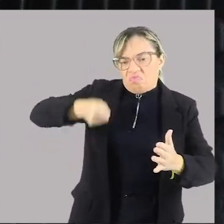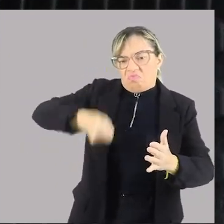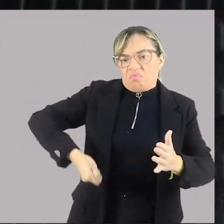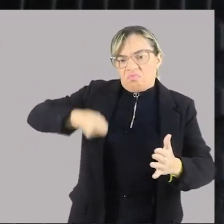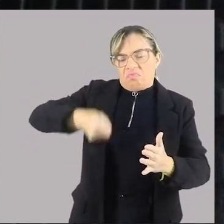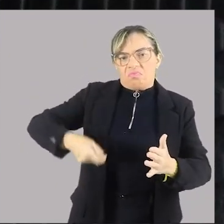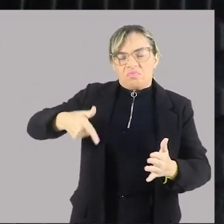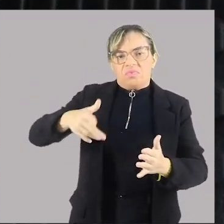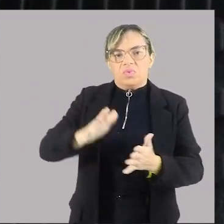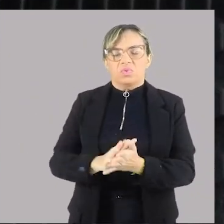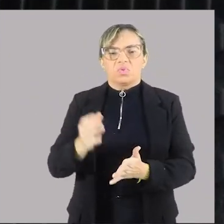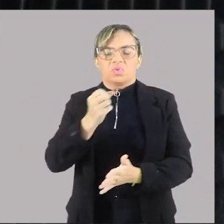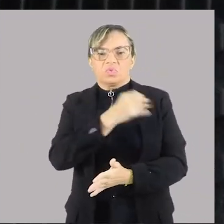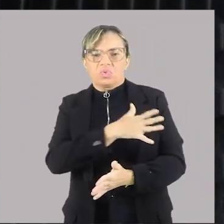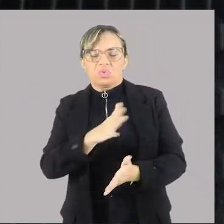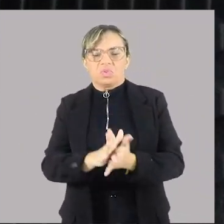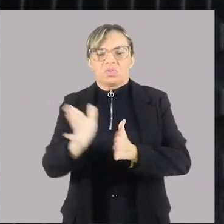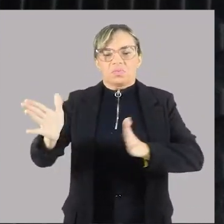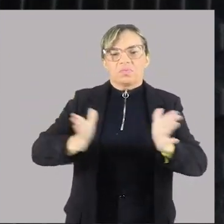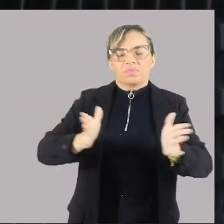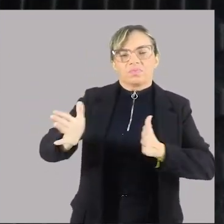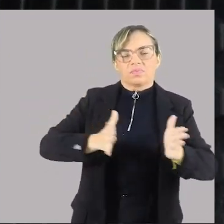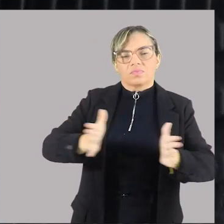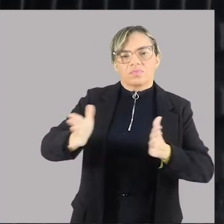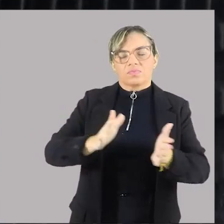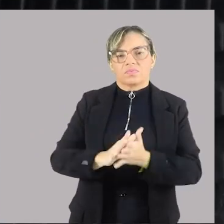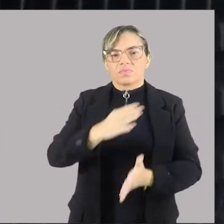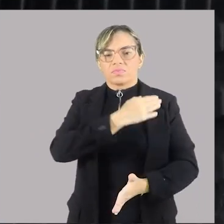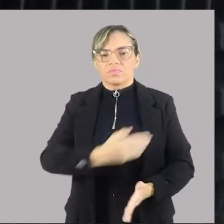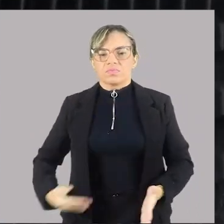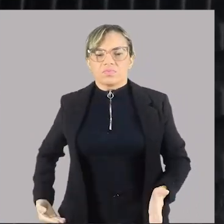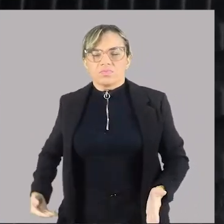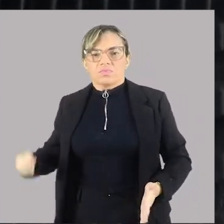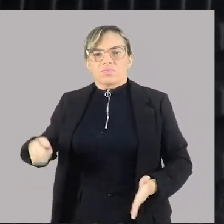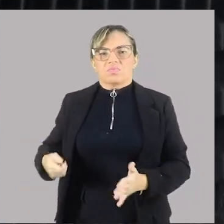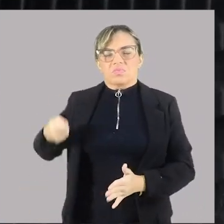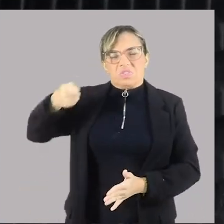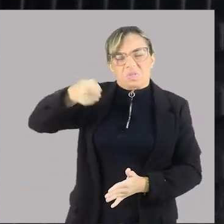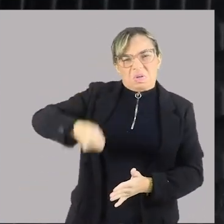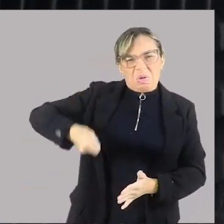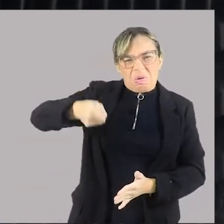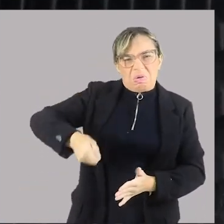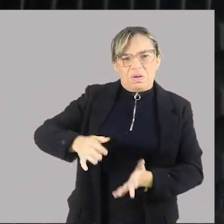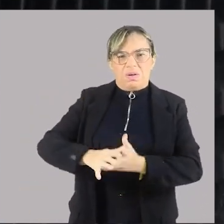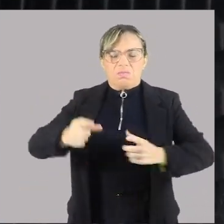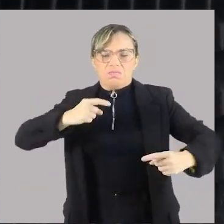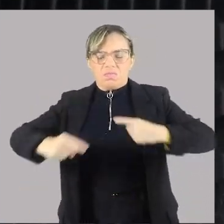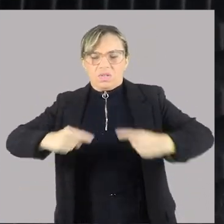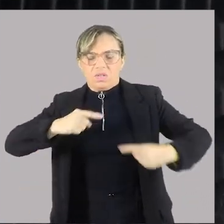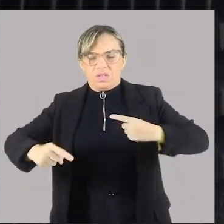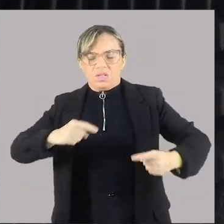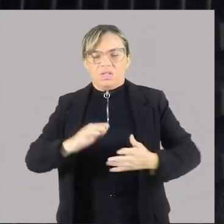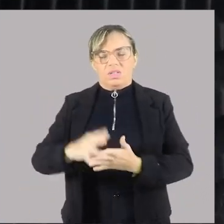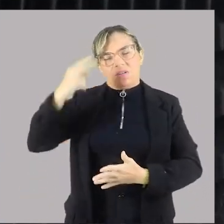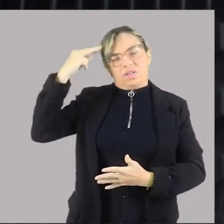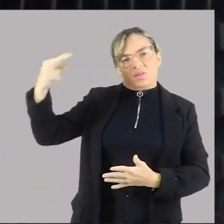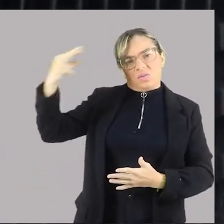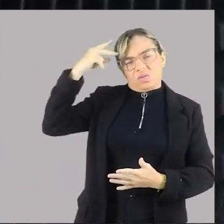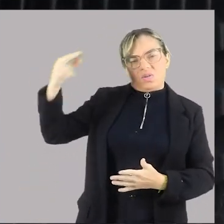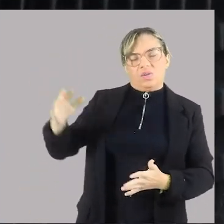do Estado Novo. Nós teremos o autoritarismo político presente na história